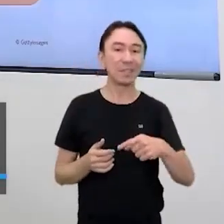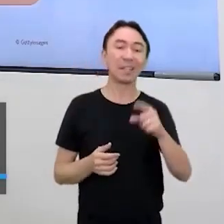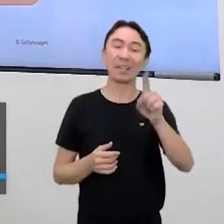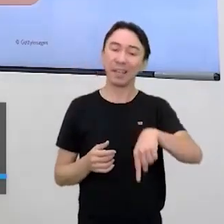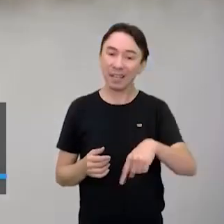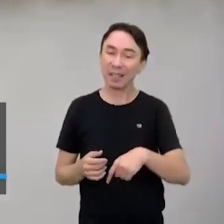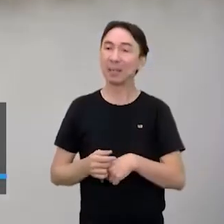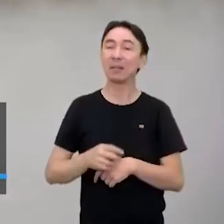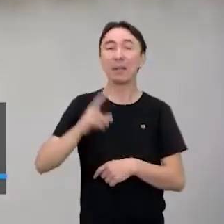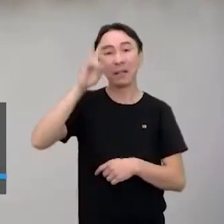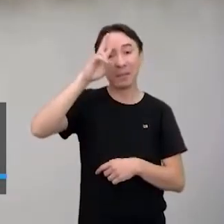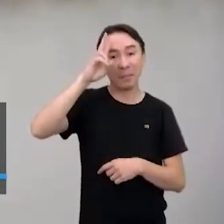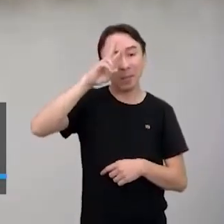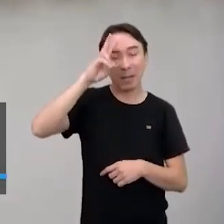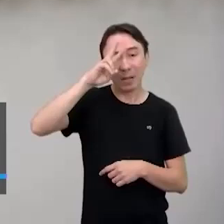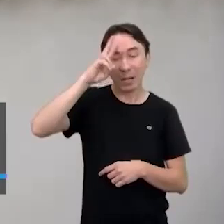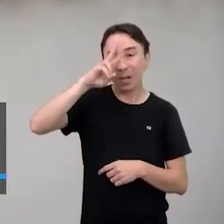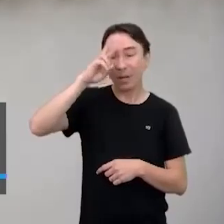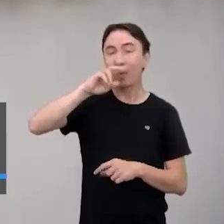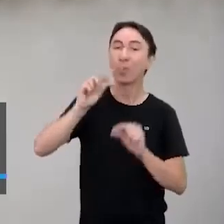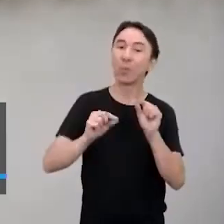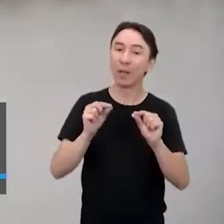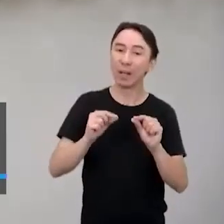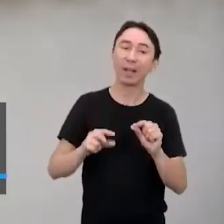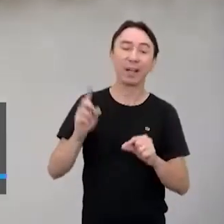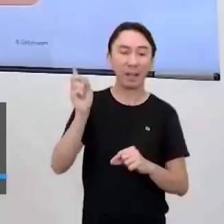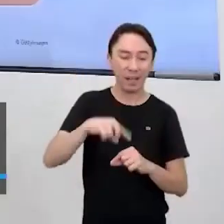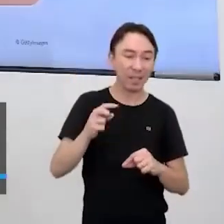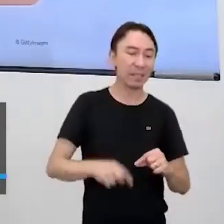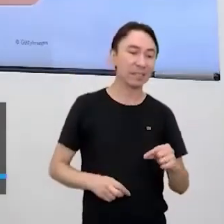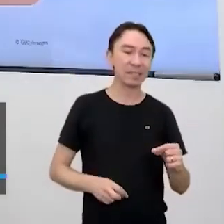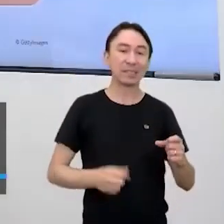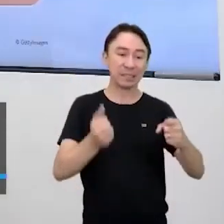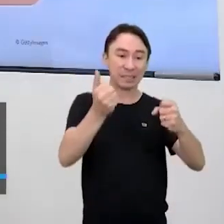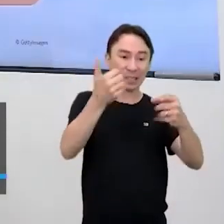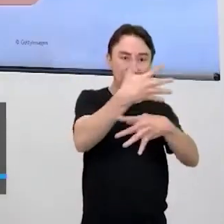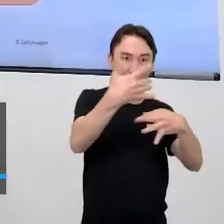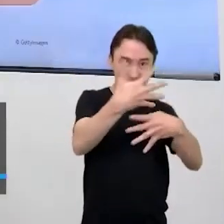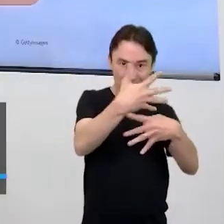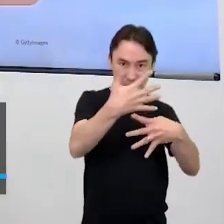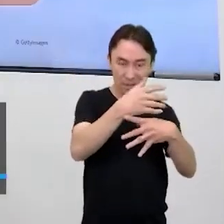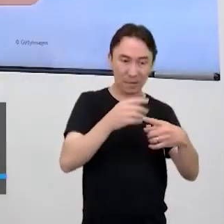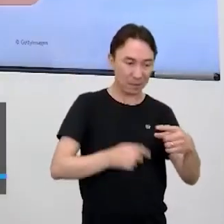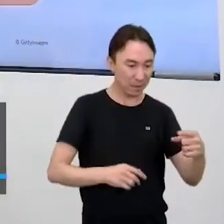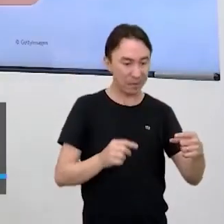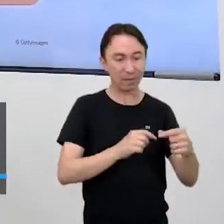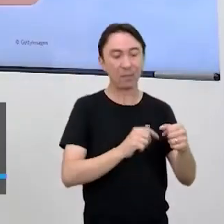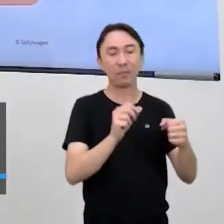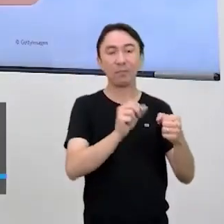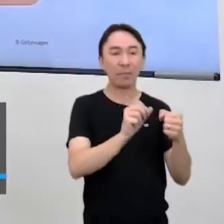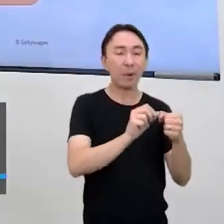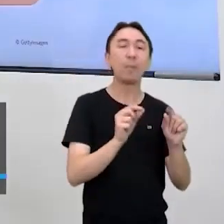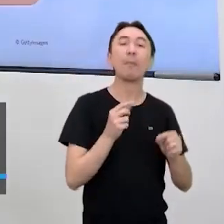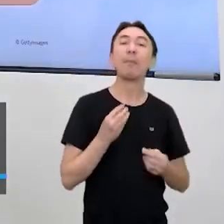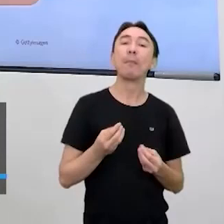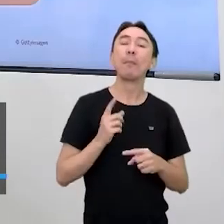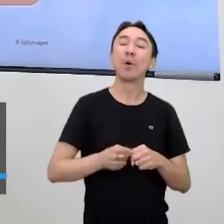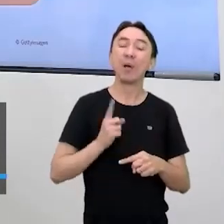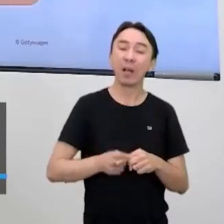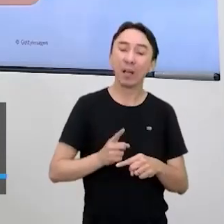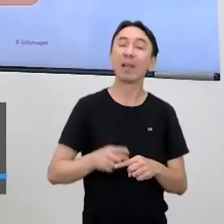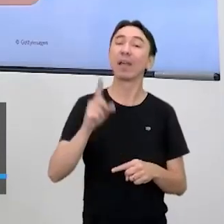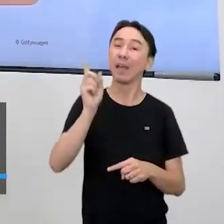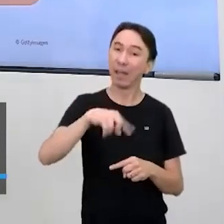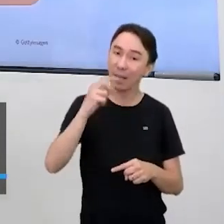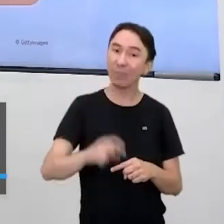as necrópolis. Não foi a necrópole que surgiu depois da cidade. A necrópole surgiu